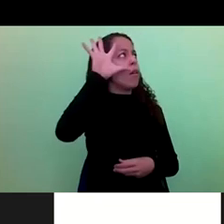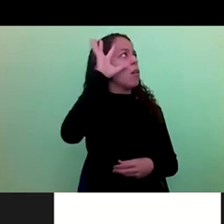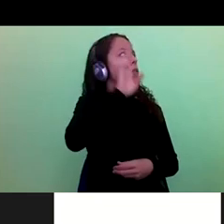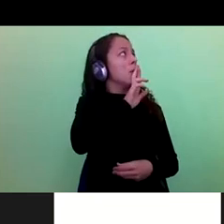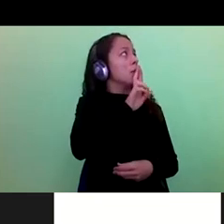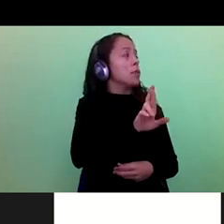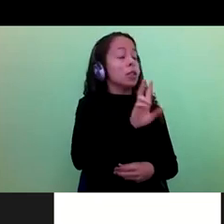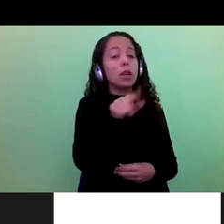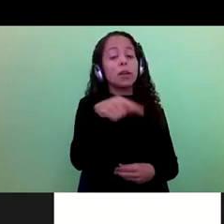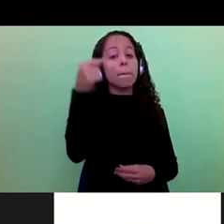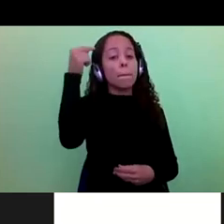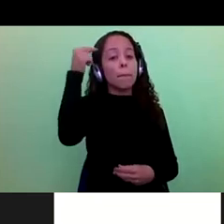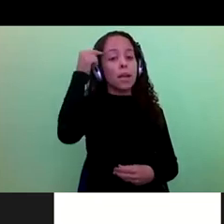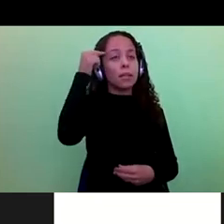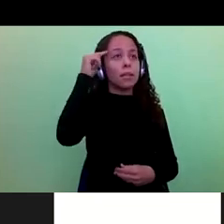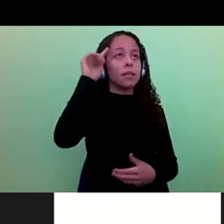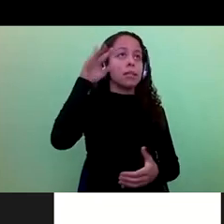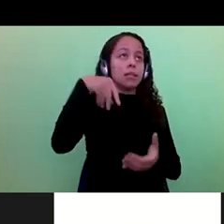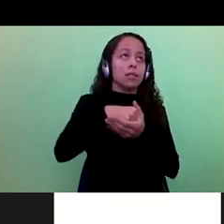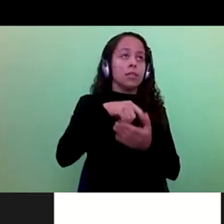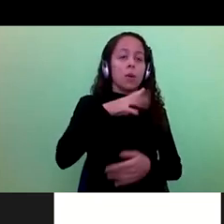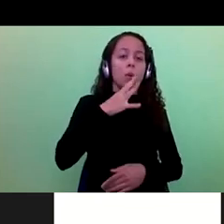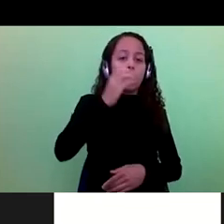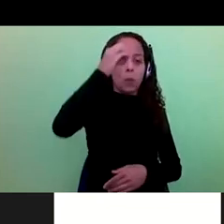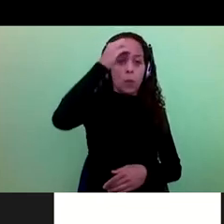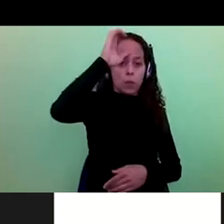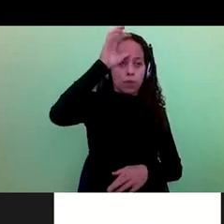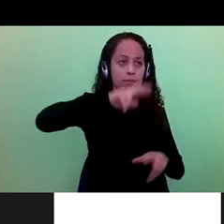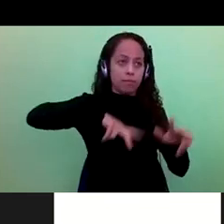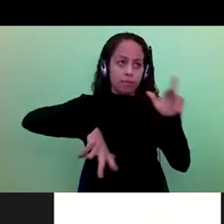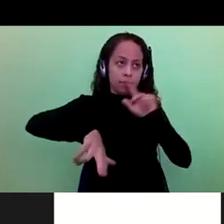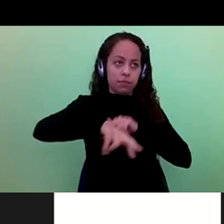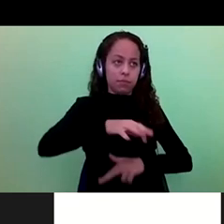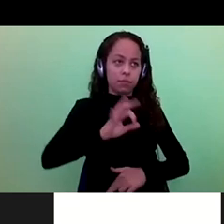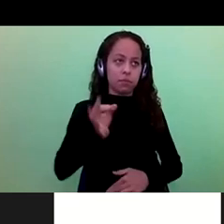matriz diversificada de conhecimentos. Então,